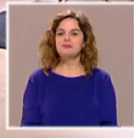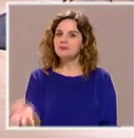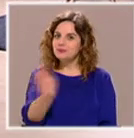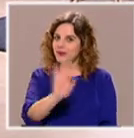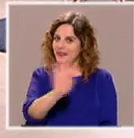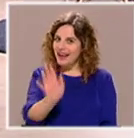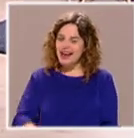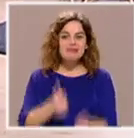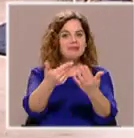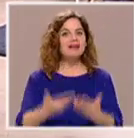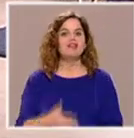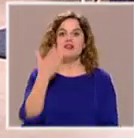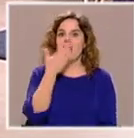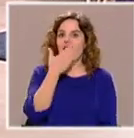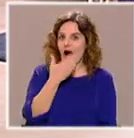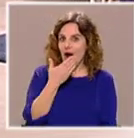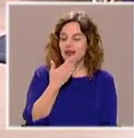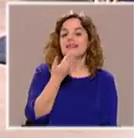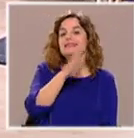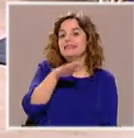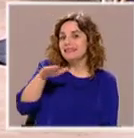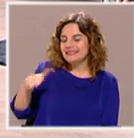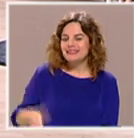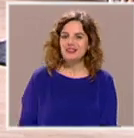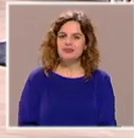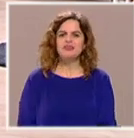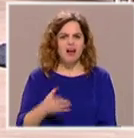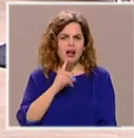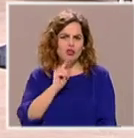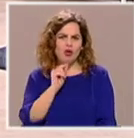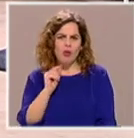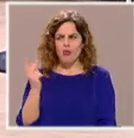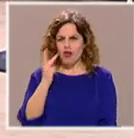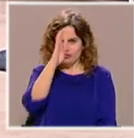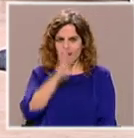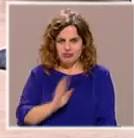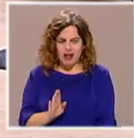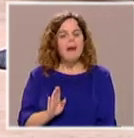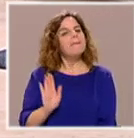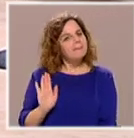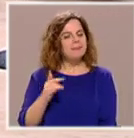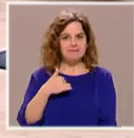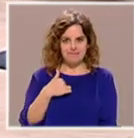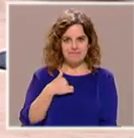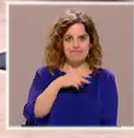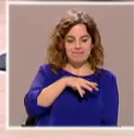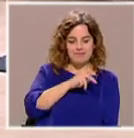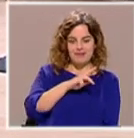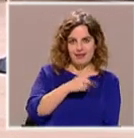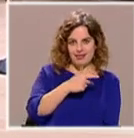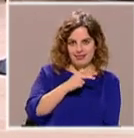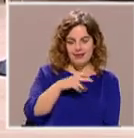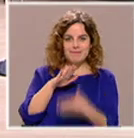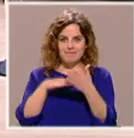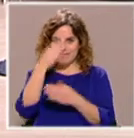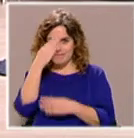Olá, sejam bem-vindos a mais uma aula de Ciências Naturais. Eu sei que já devem saber os nossos nomes, mas não custa nada recordar. Eu sou a professora Marta Teixeira e a minha